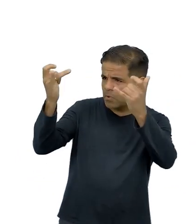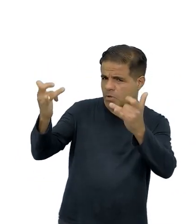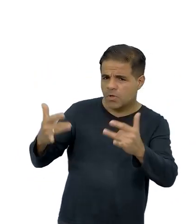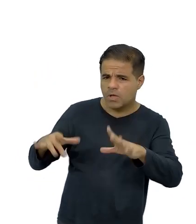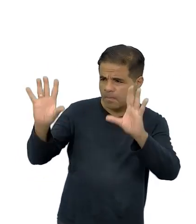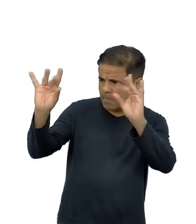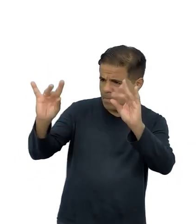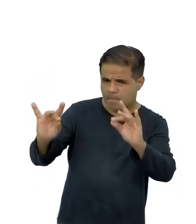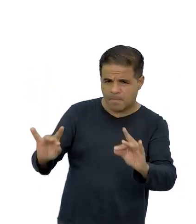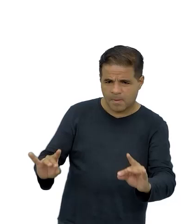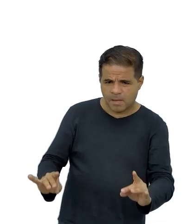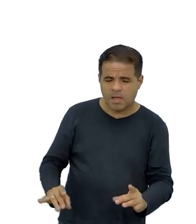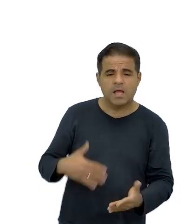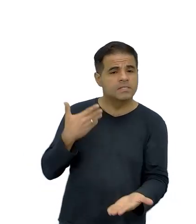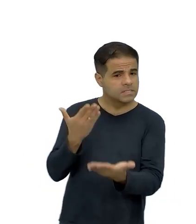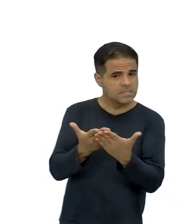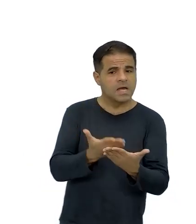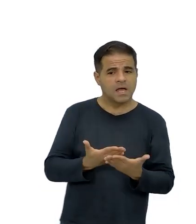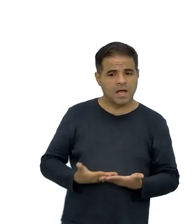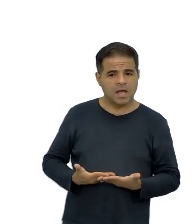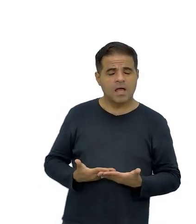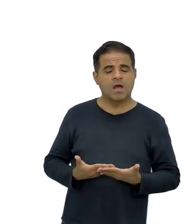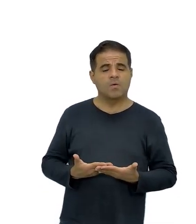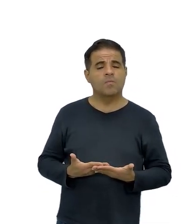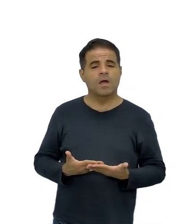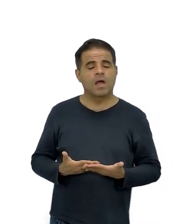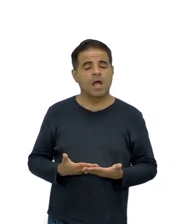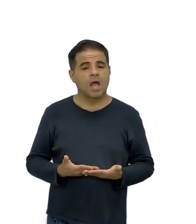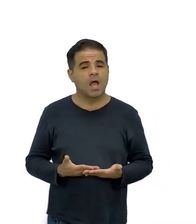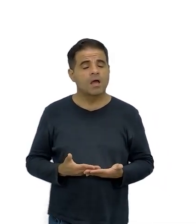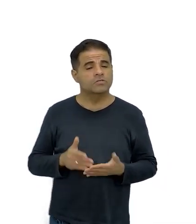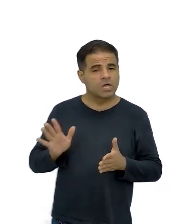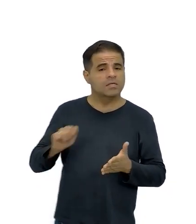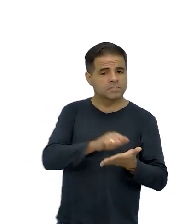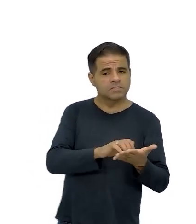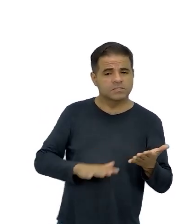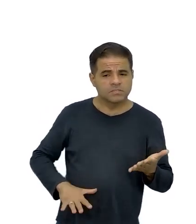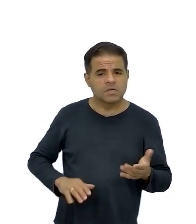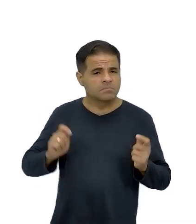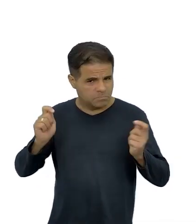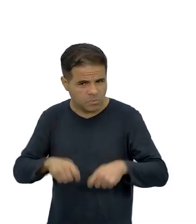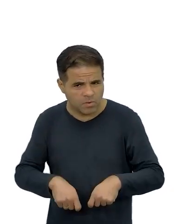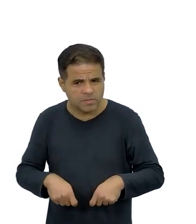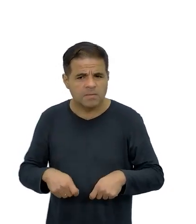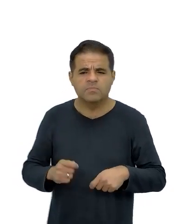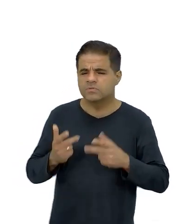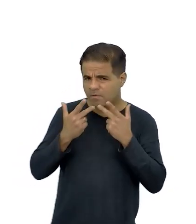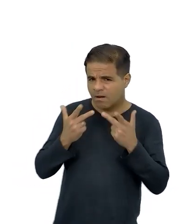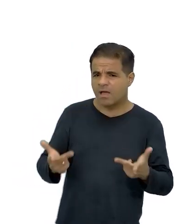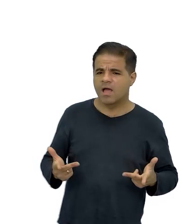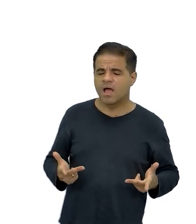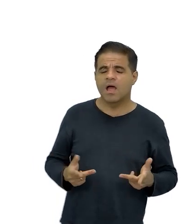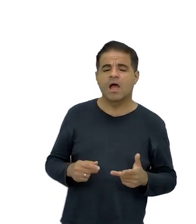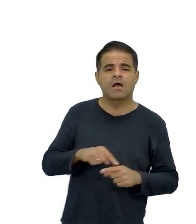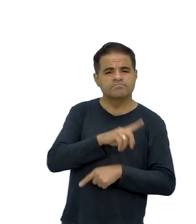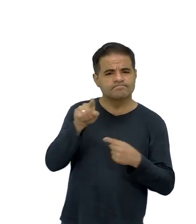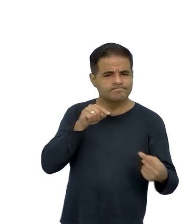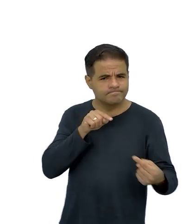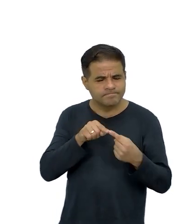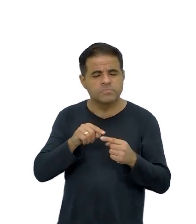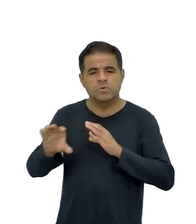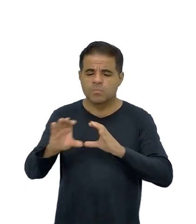descrição das aulas, né, e das atividades, podemos afirmar que o